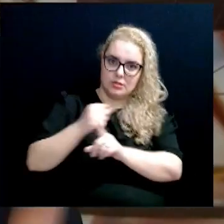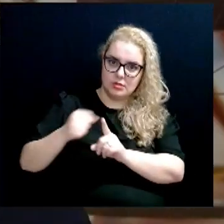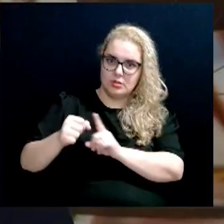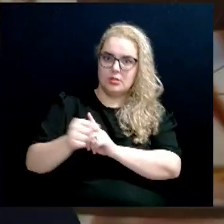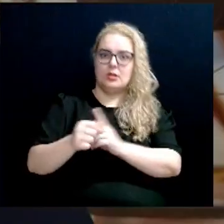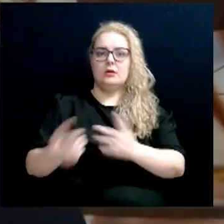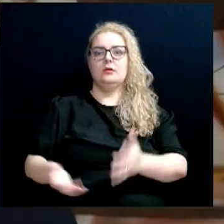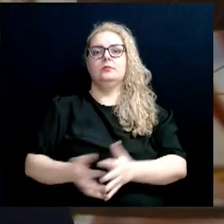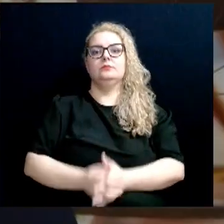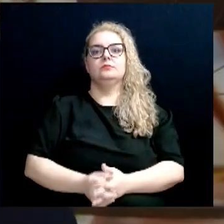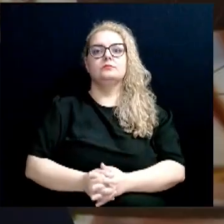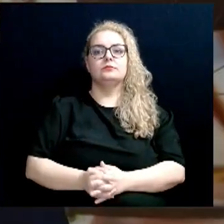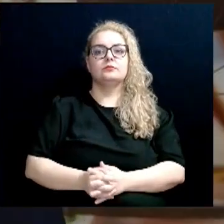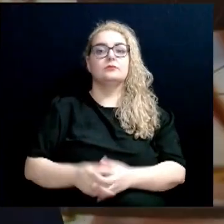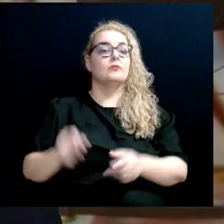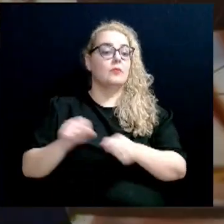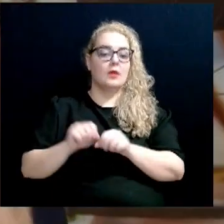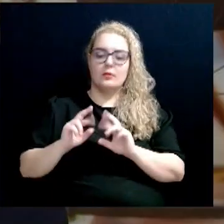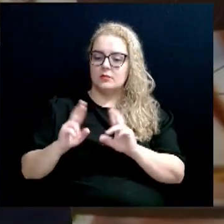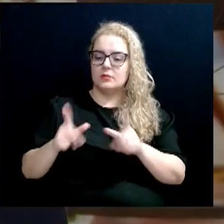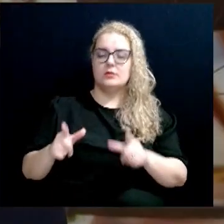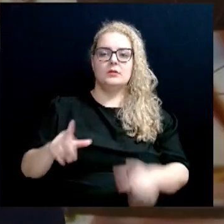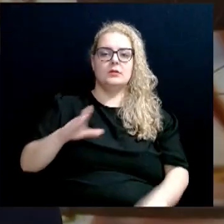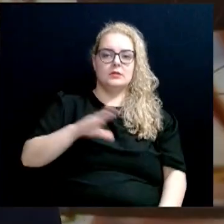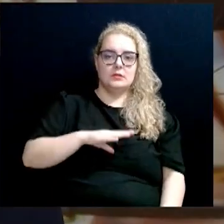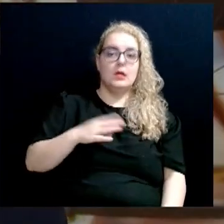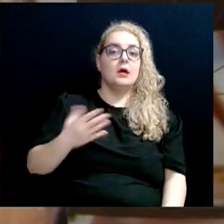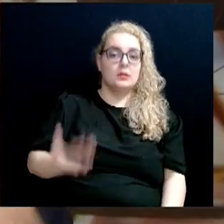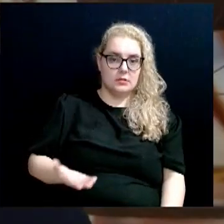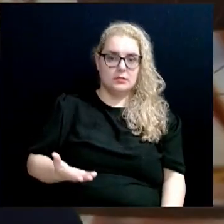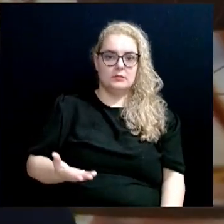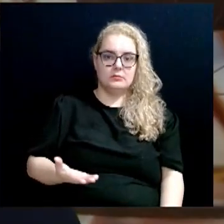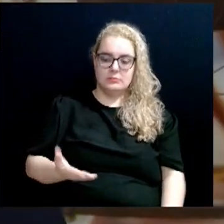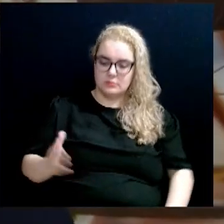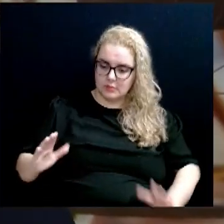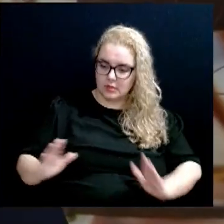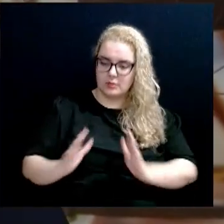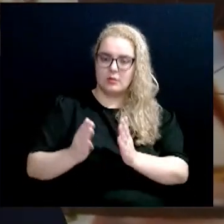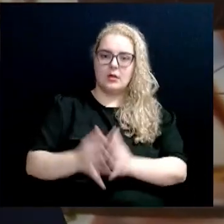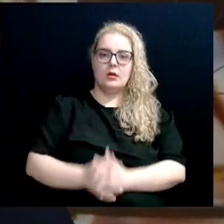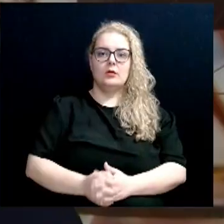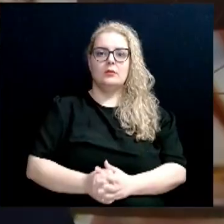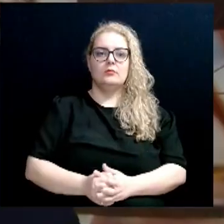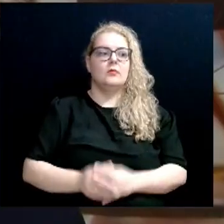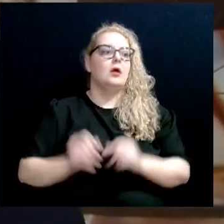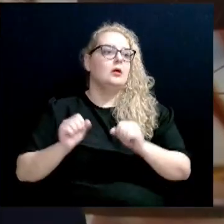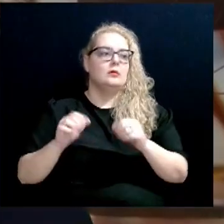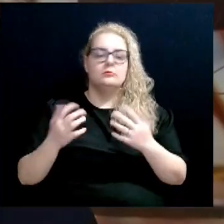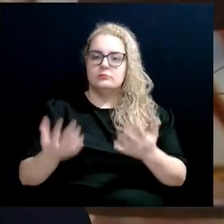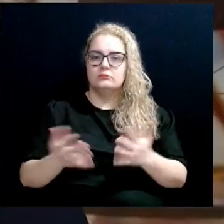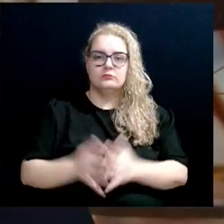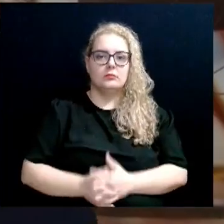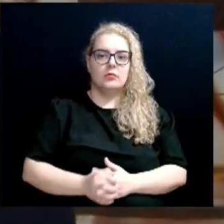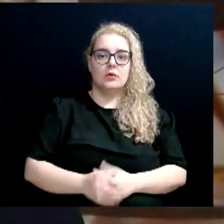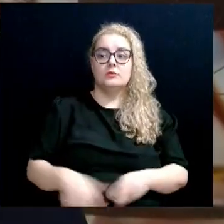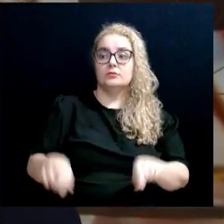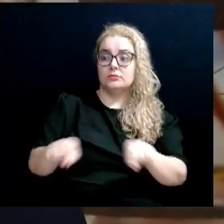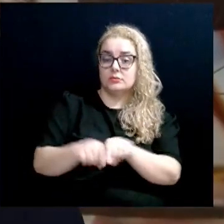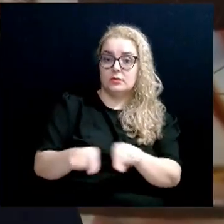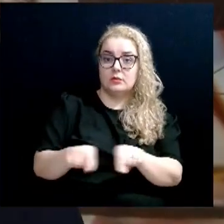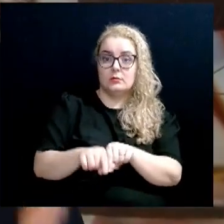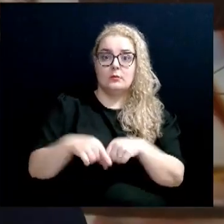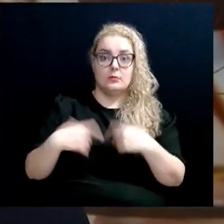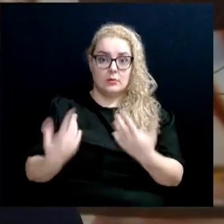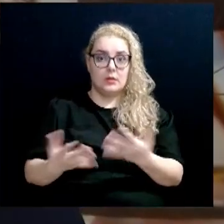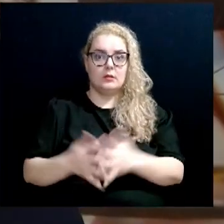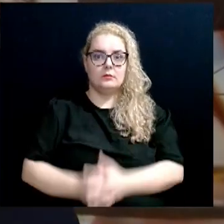fazendo diferença na cidade, né? Elas estão na linha de frente. Então, você pode também, se você é de uma